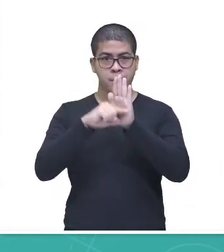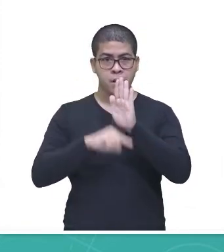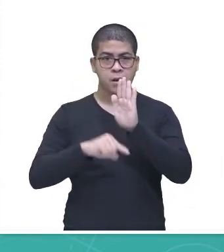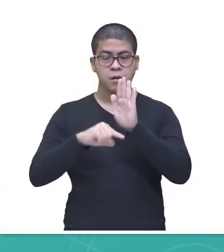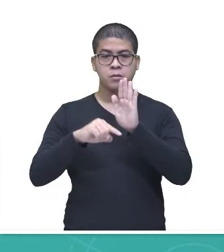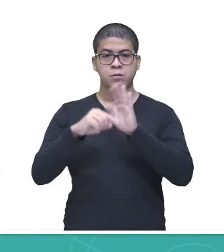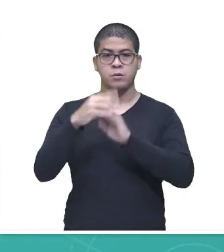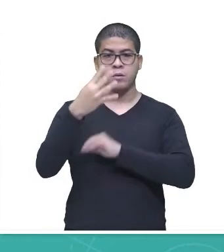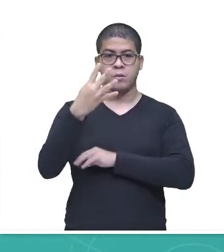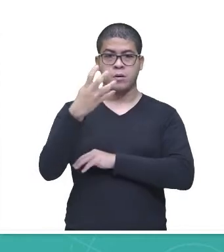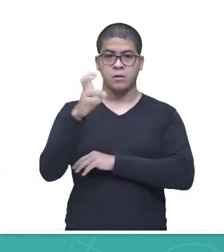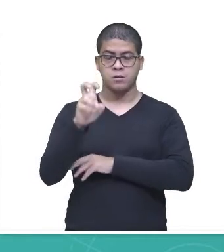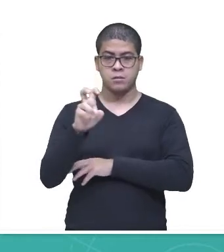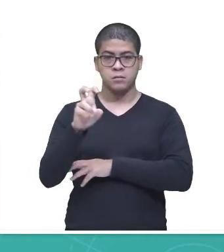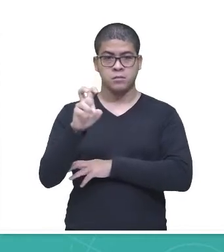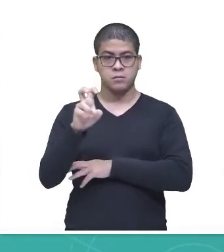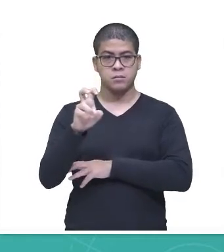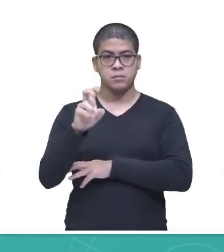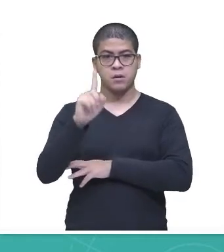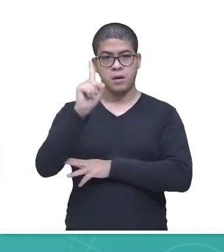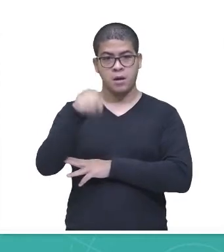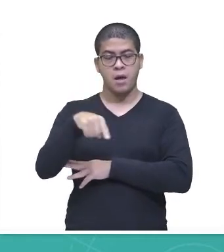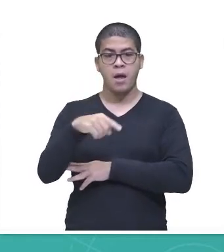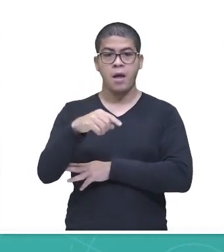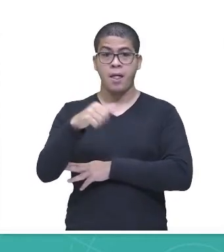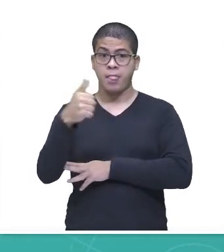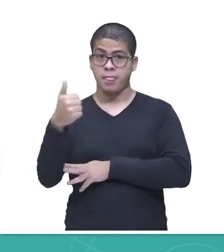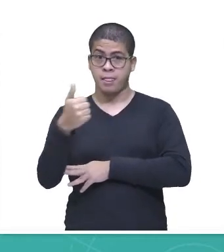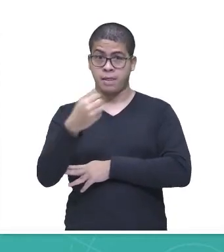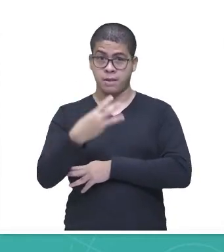menos 5, que é igual a 3.